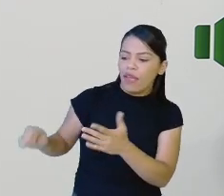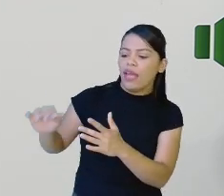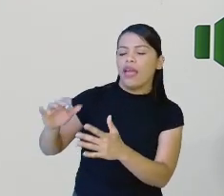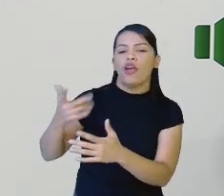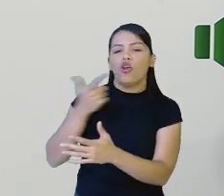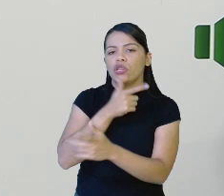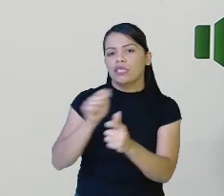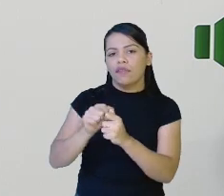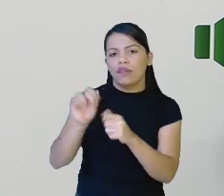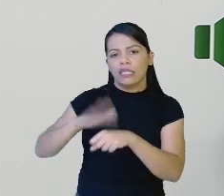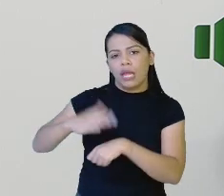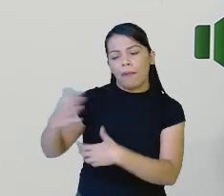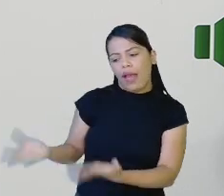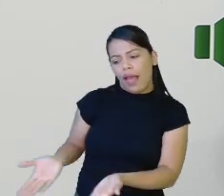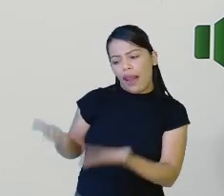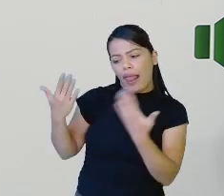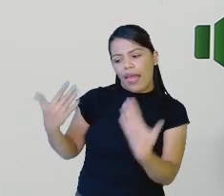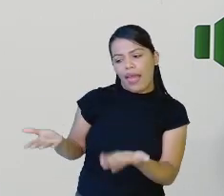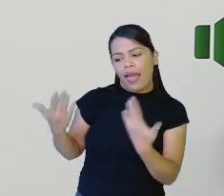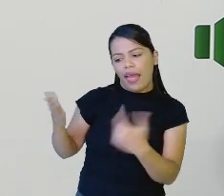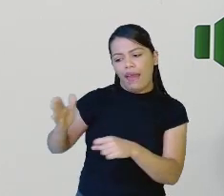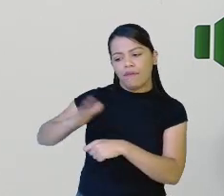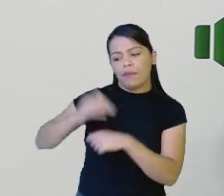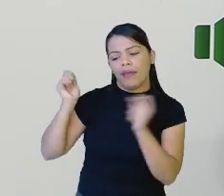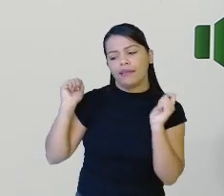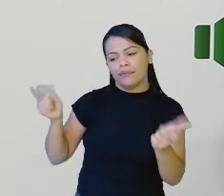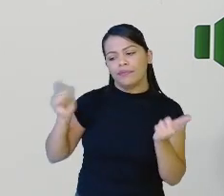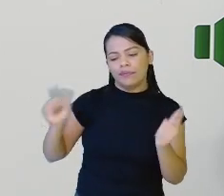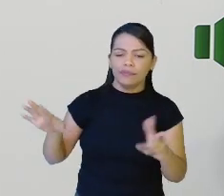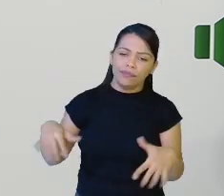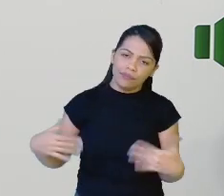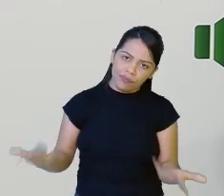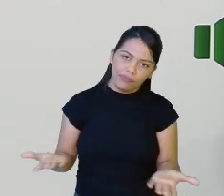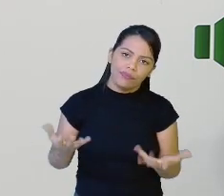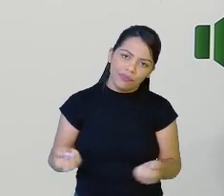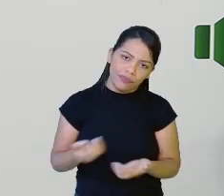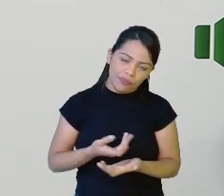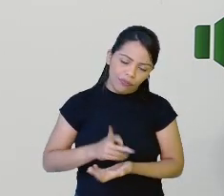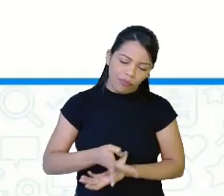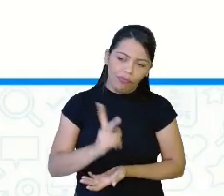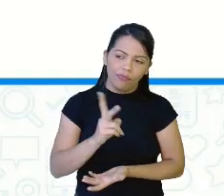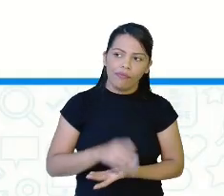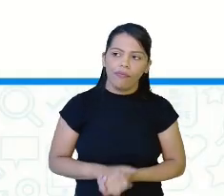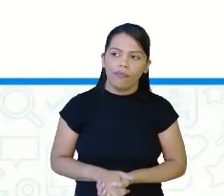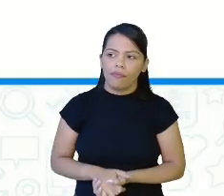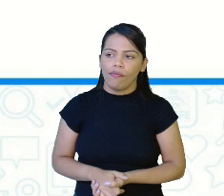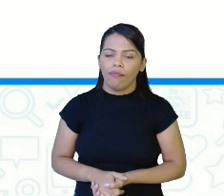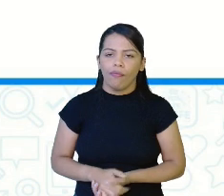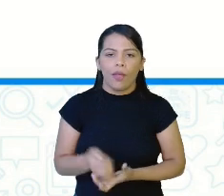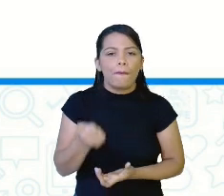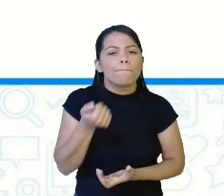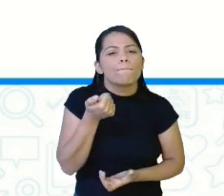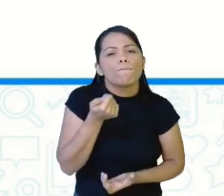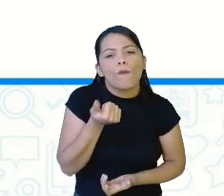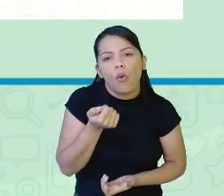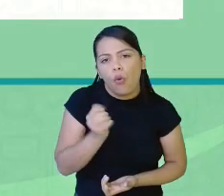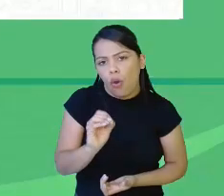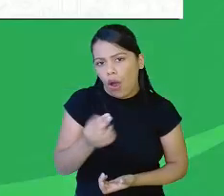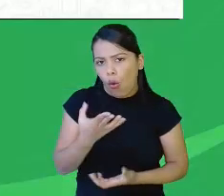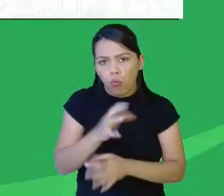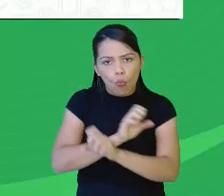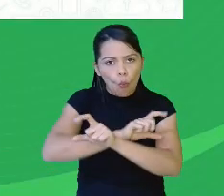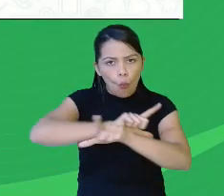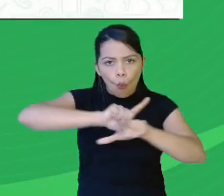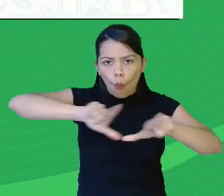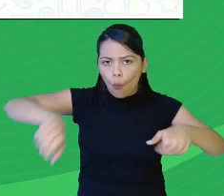mais leve, mais descontraído, tá certo? Vamos continuar. Poucas ou nenhuma personagens nas histórias. Então,